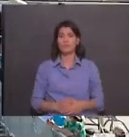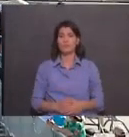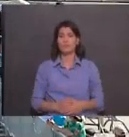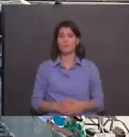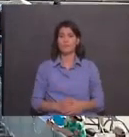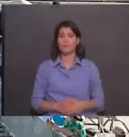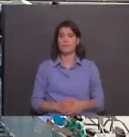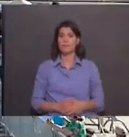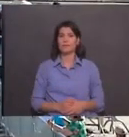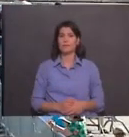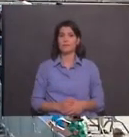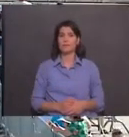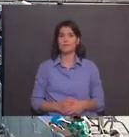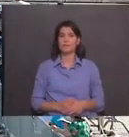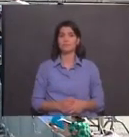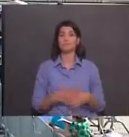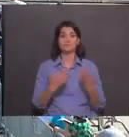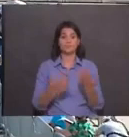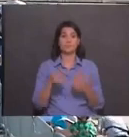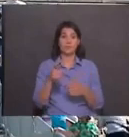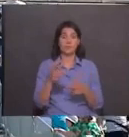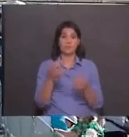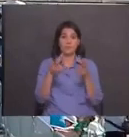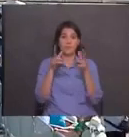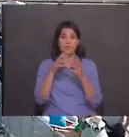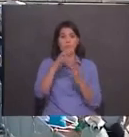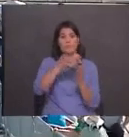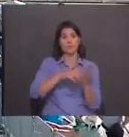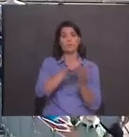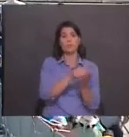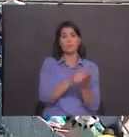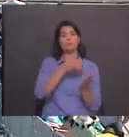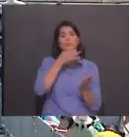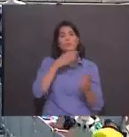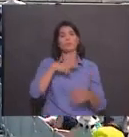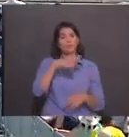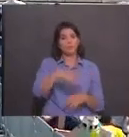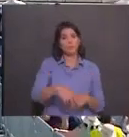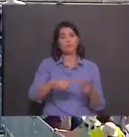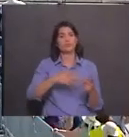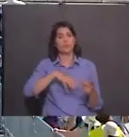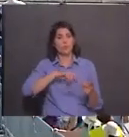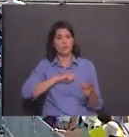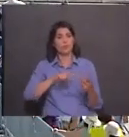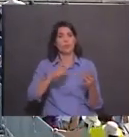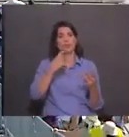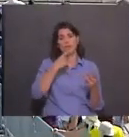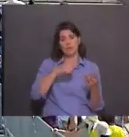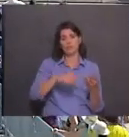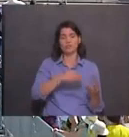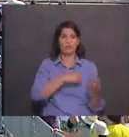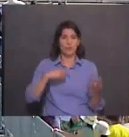De pé, escutamos o Evangelho que vai ser proclamado em português, espanhol, inglês e